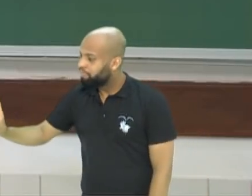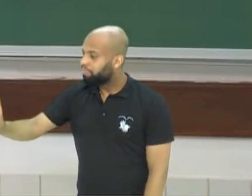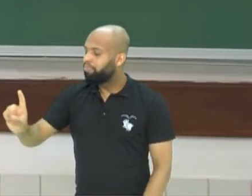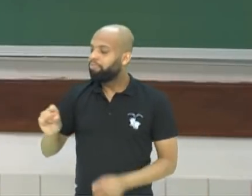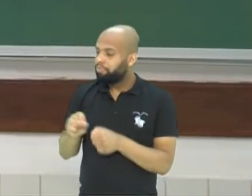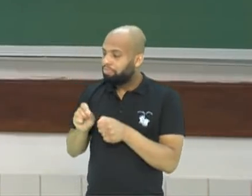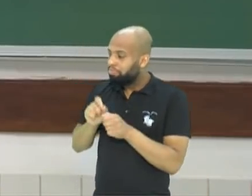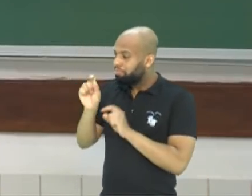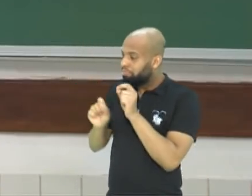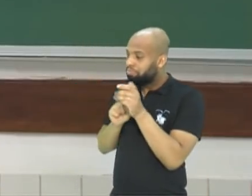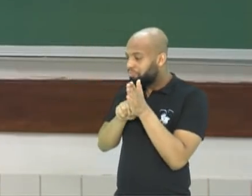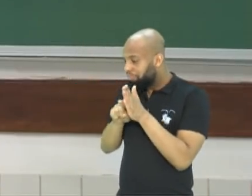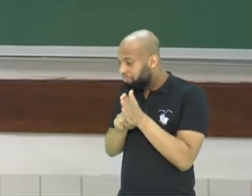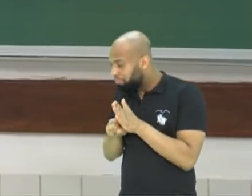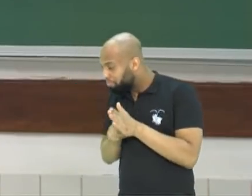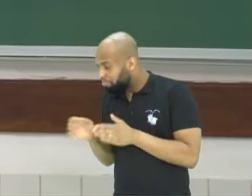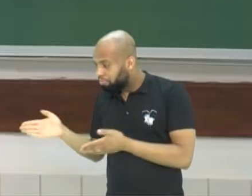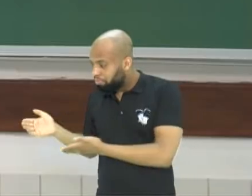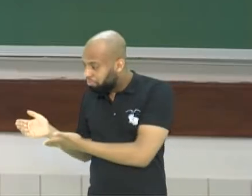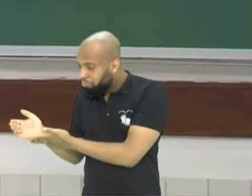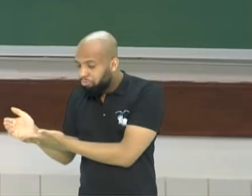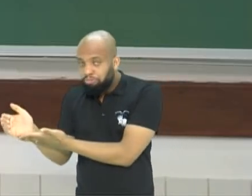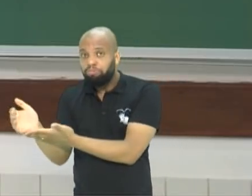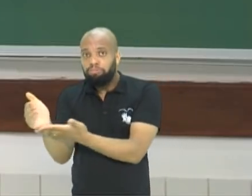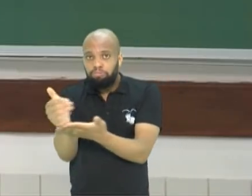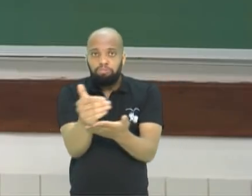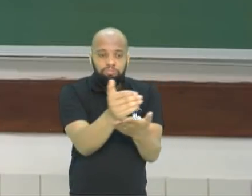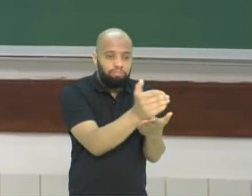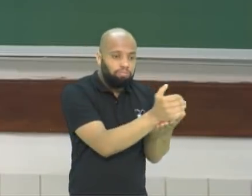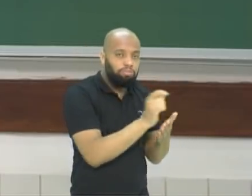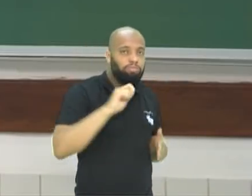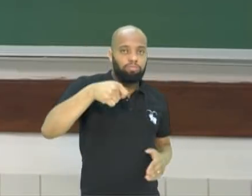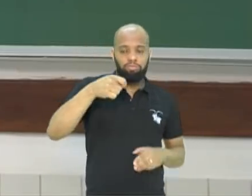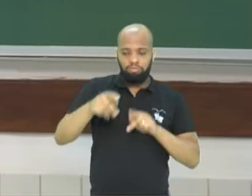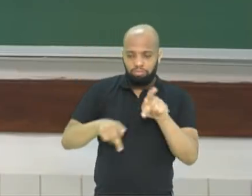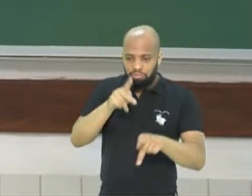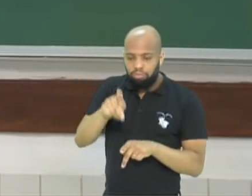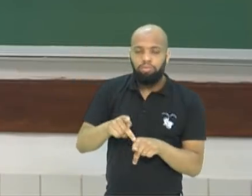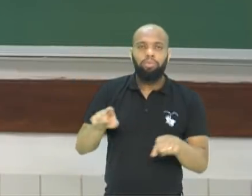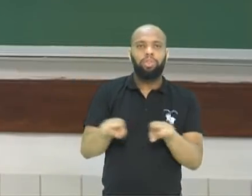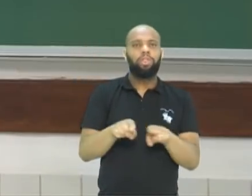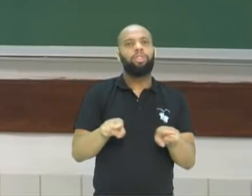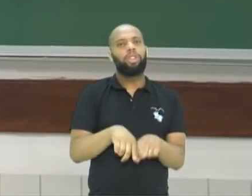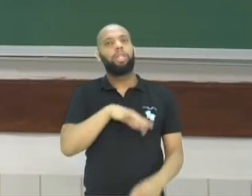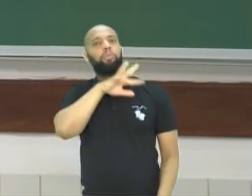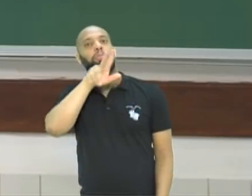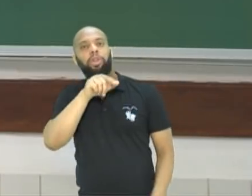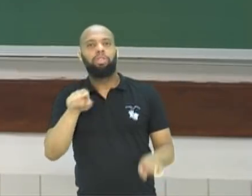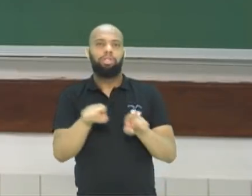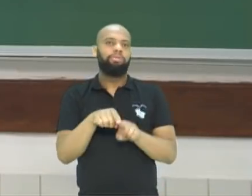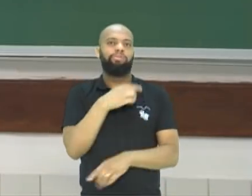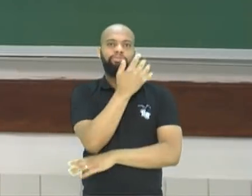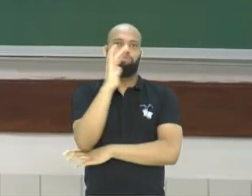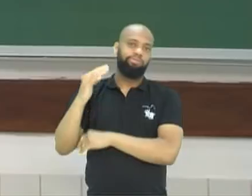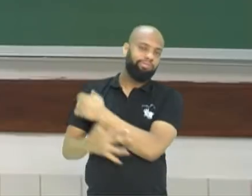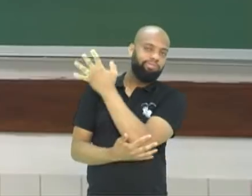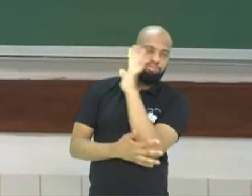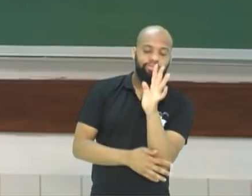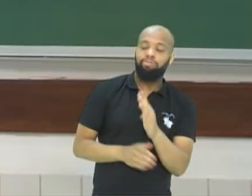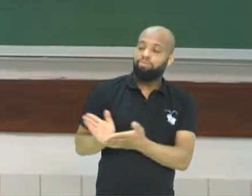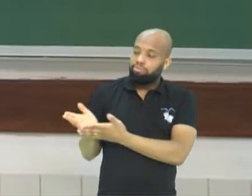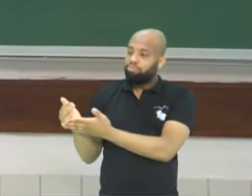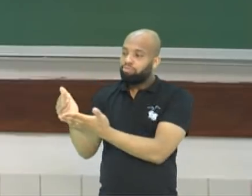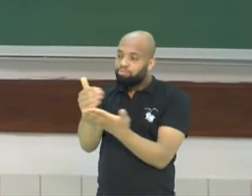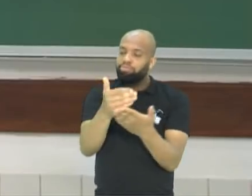ia fazer a coleta de dados sobre a população, sobre a fauna, sobre a flora. Enfim, ele ia fazer